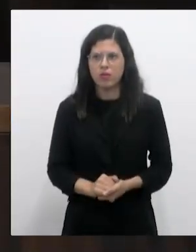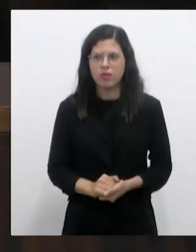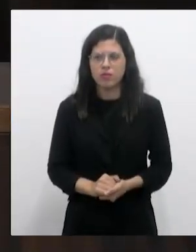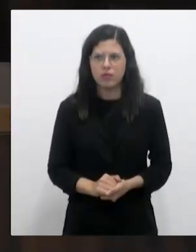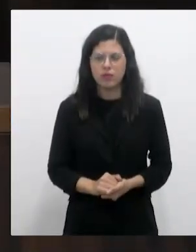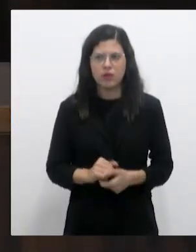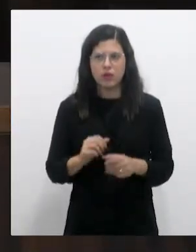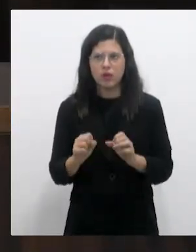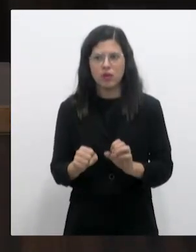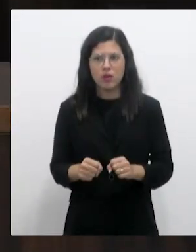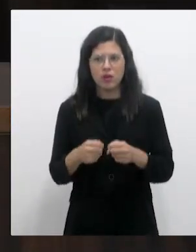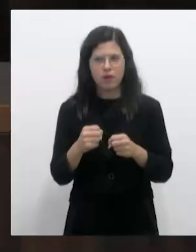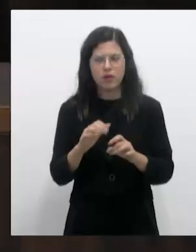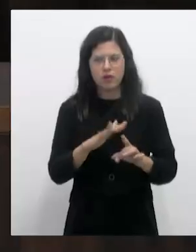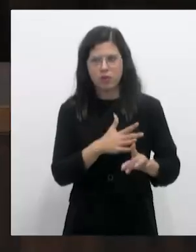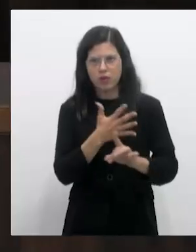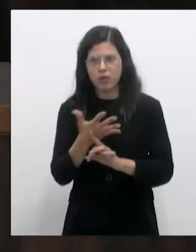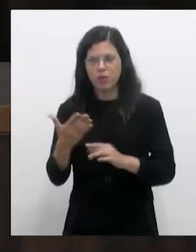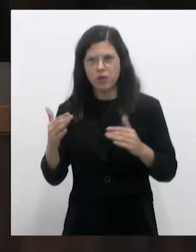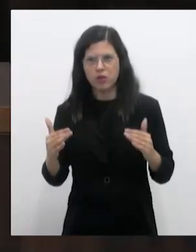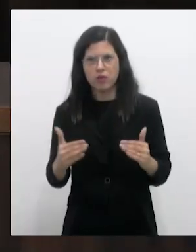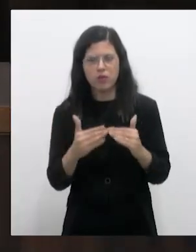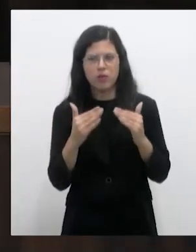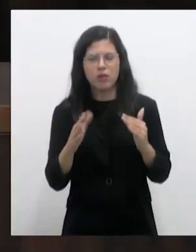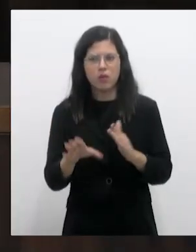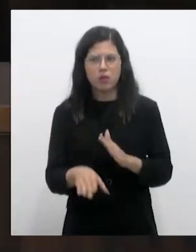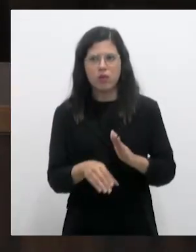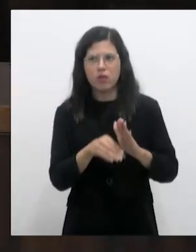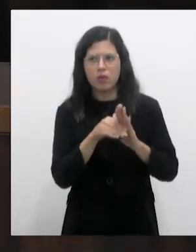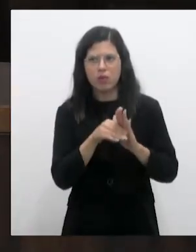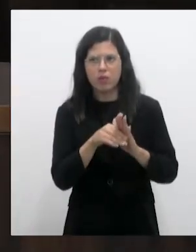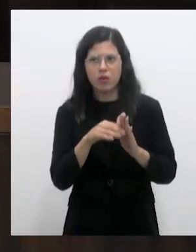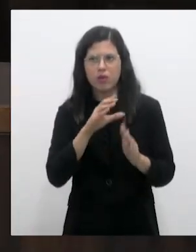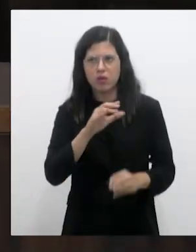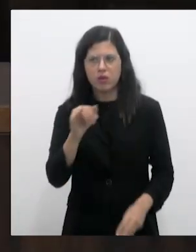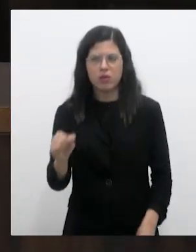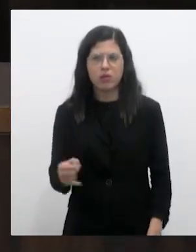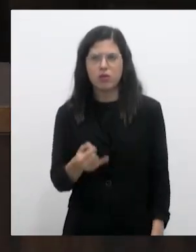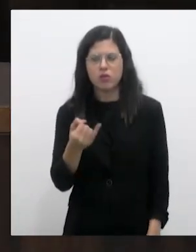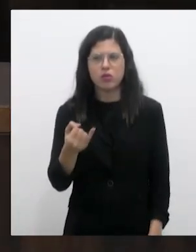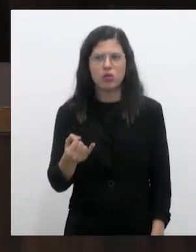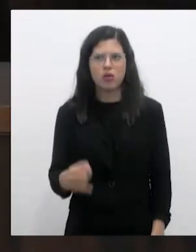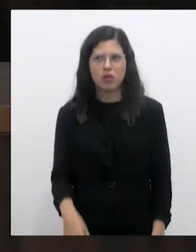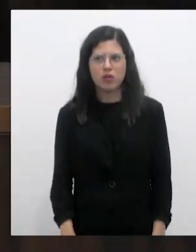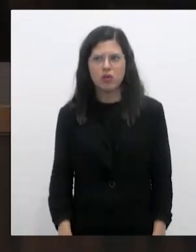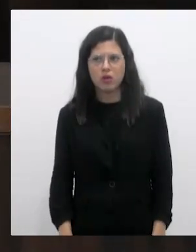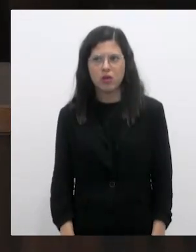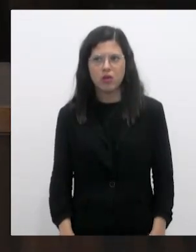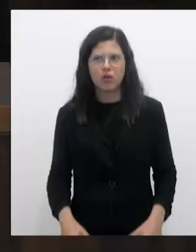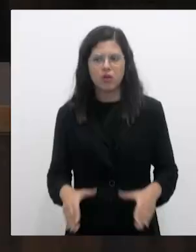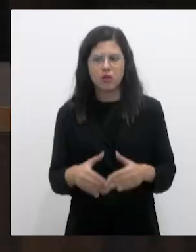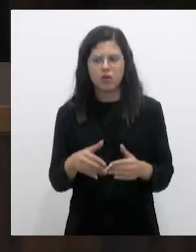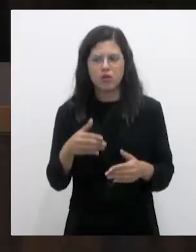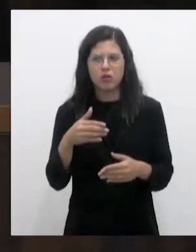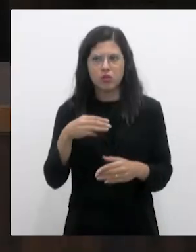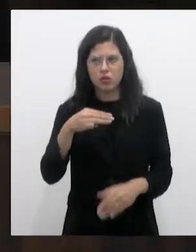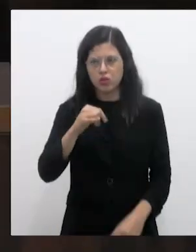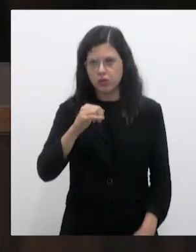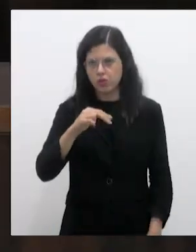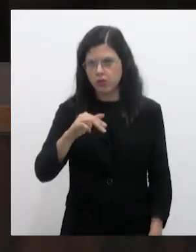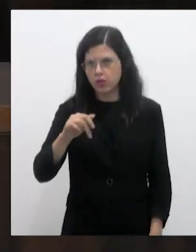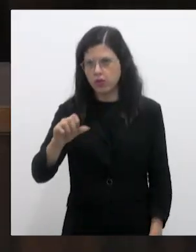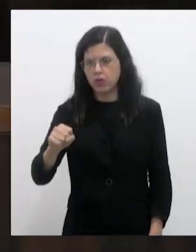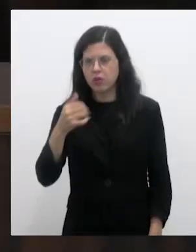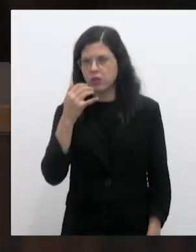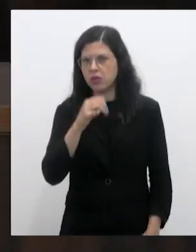De defesa do meio ambiente favorável, com as emendas da Comissão de Constituição e Justiça. De Minas e Energia favorável, com as emendas da